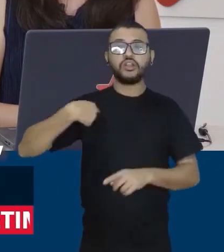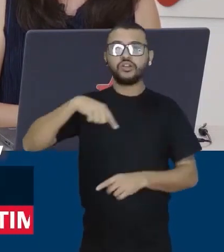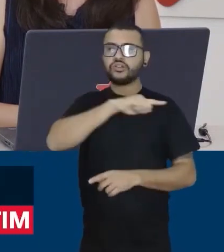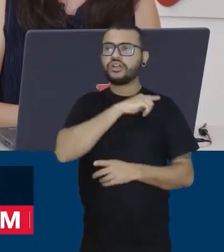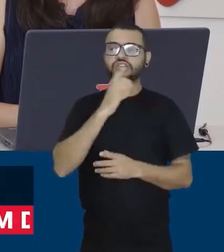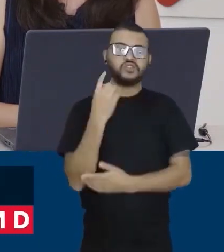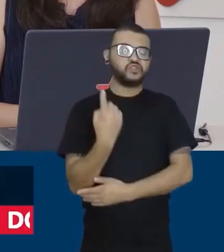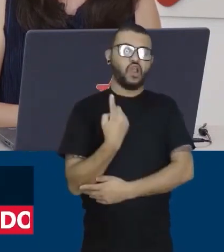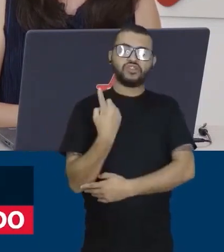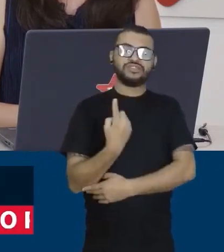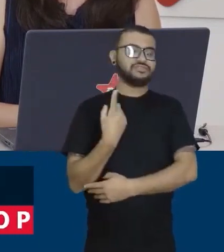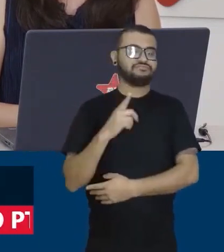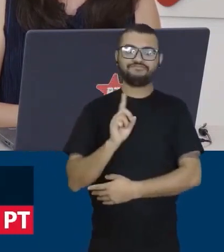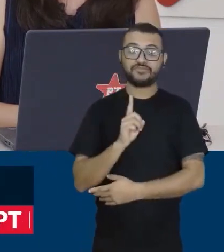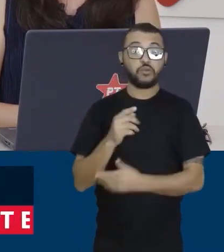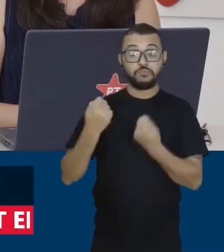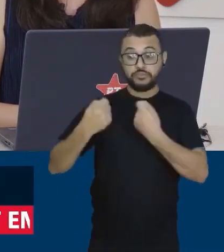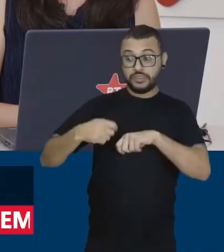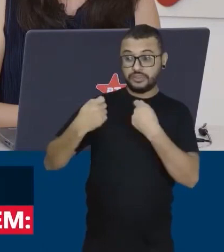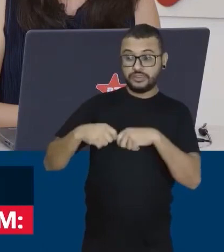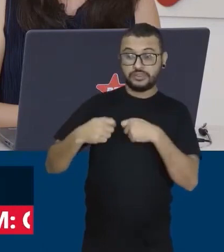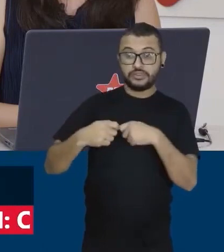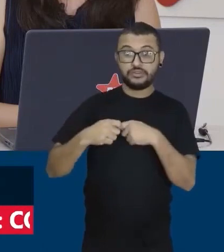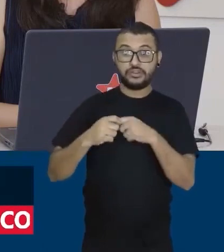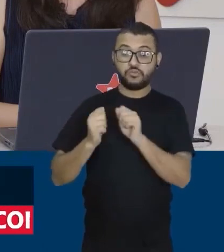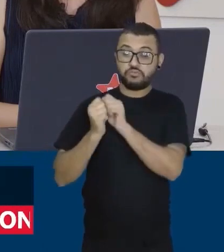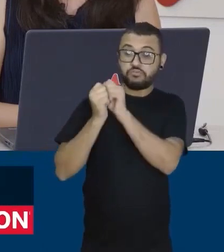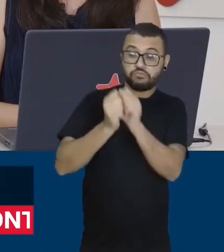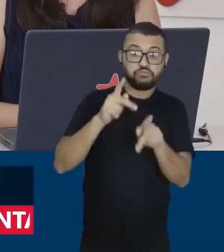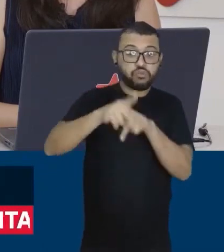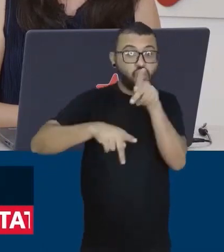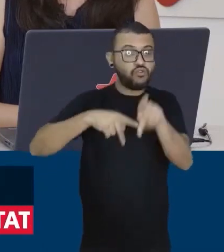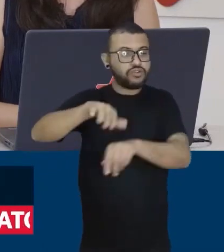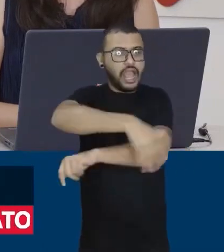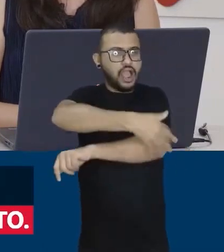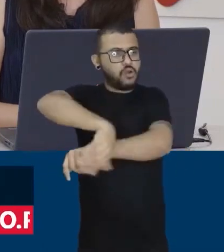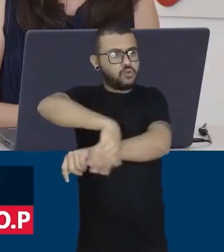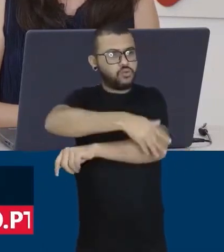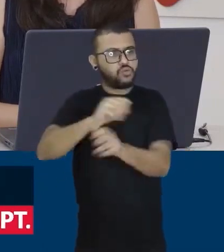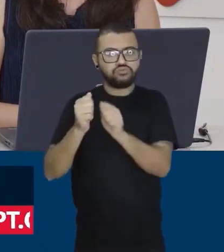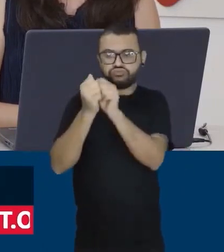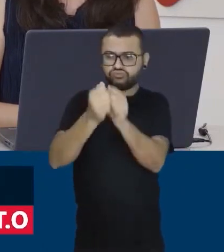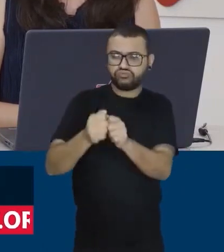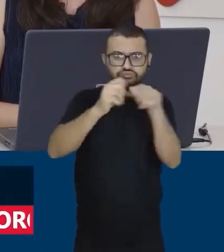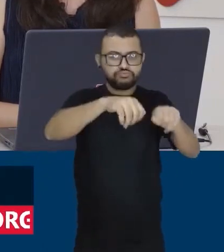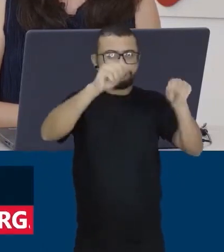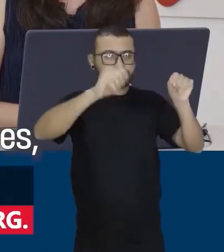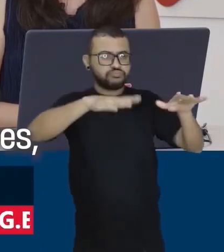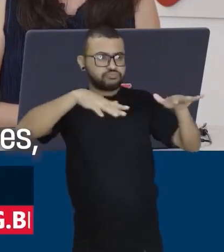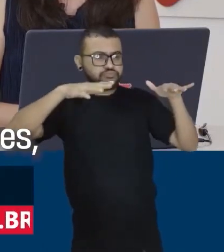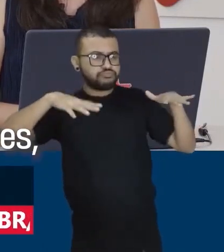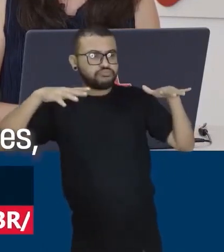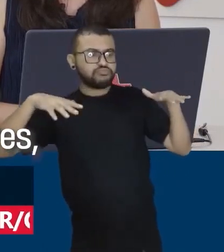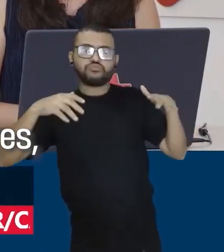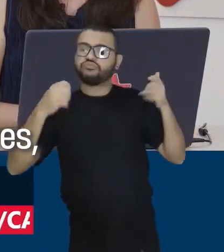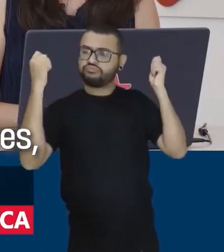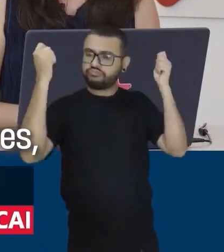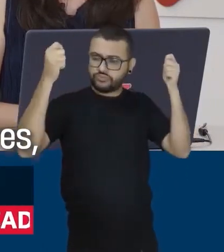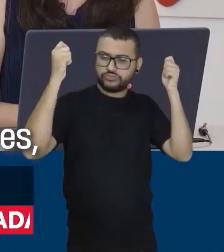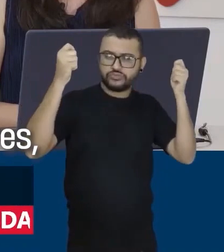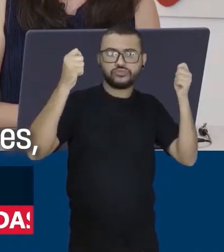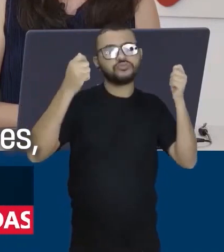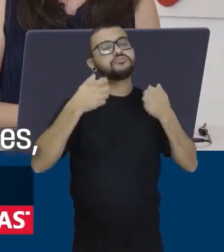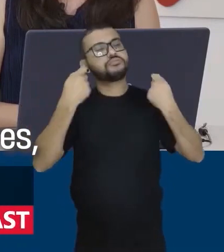só, nós temos que fazer isso com o voto e com a rua. Nós temos que fazer isso com mobilização popular. Nós temos que fazer isso